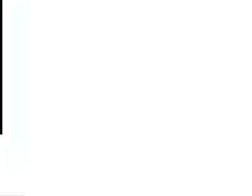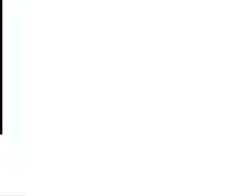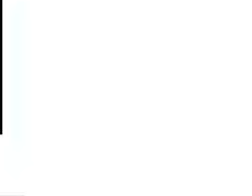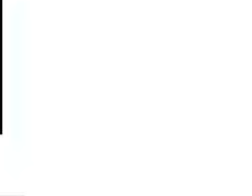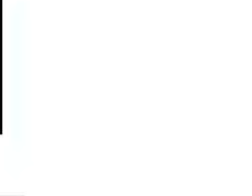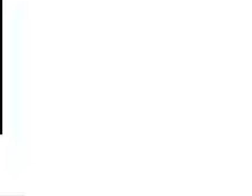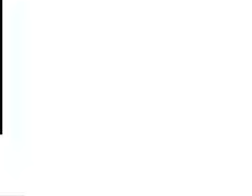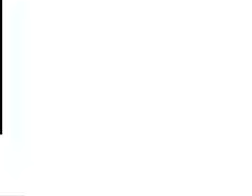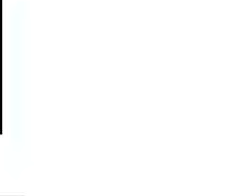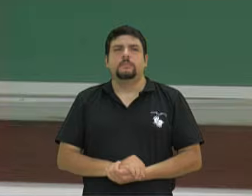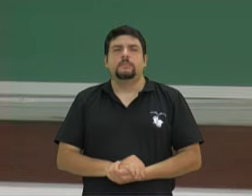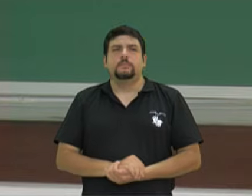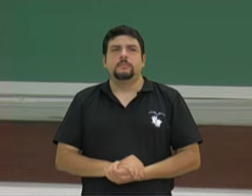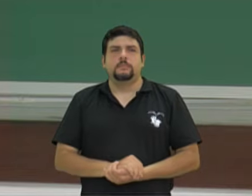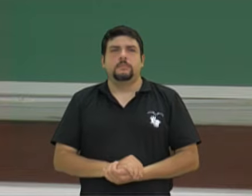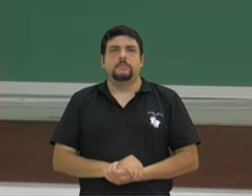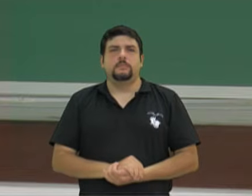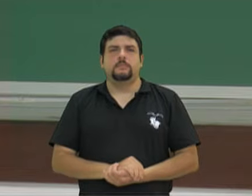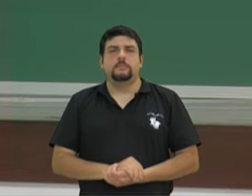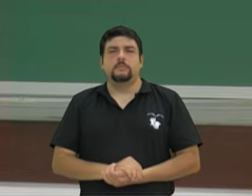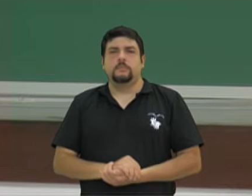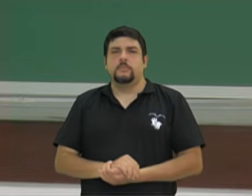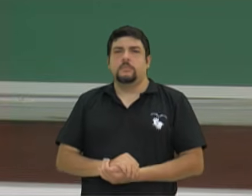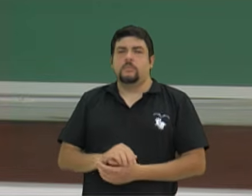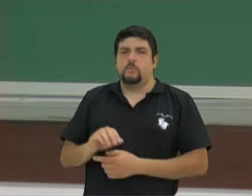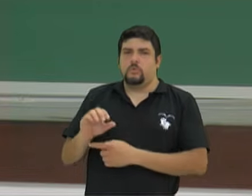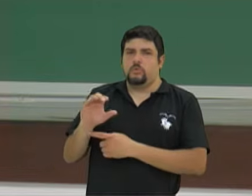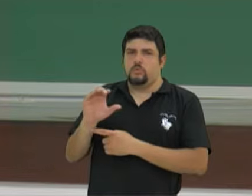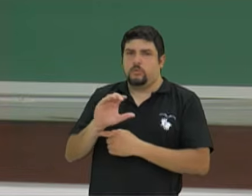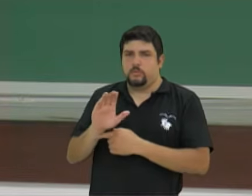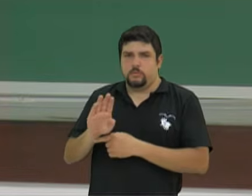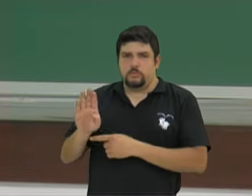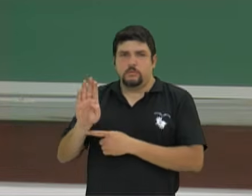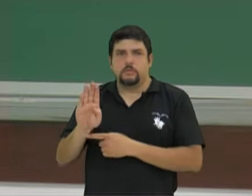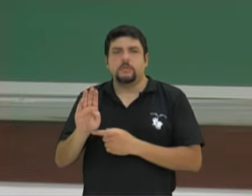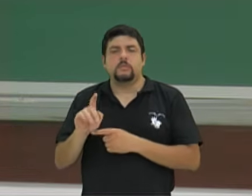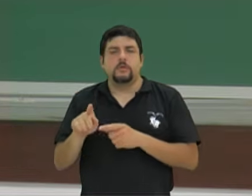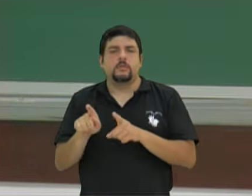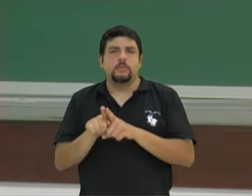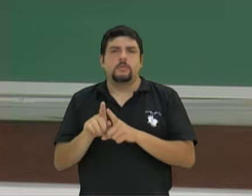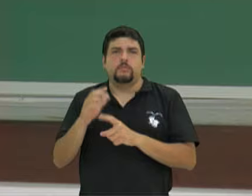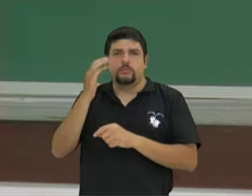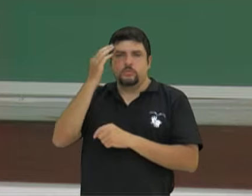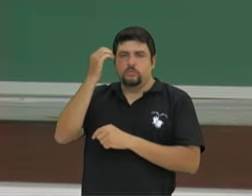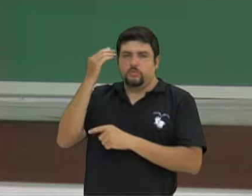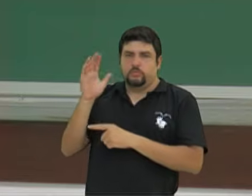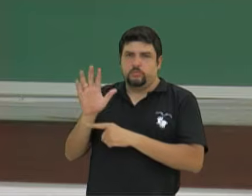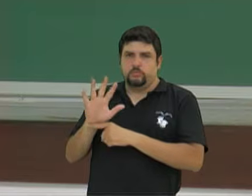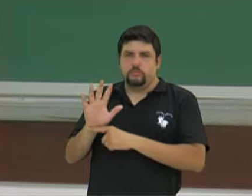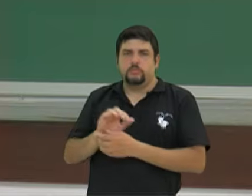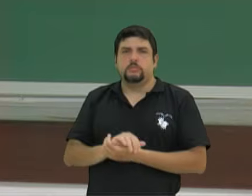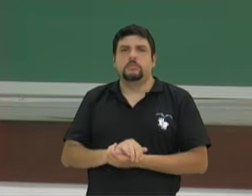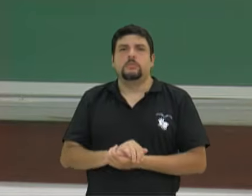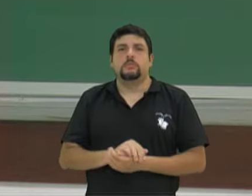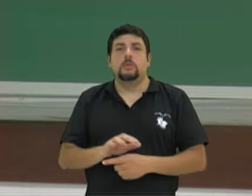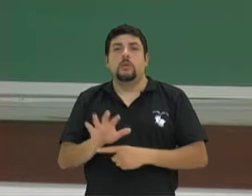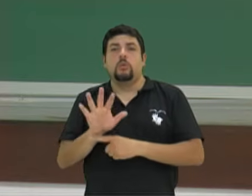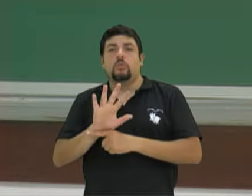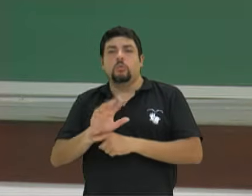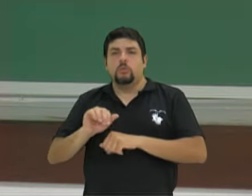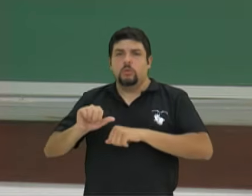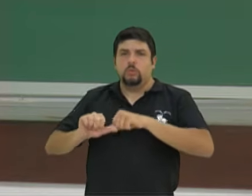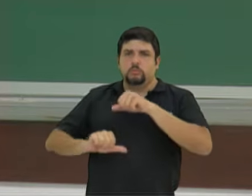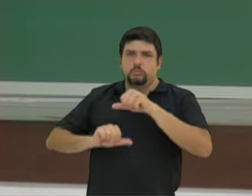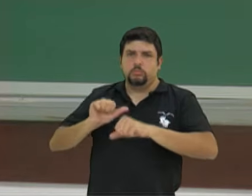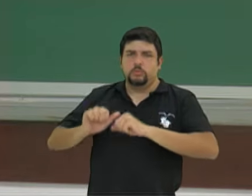O Charles Le Barge, né? Também é outro grande cineasta daquela época, tudo. Então vamos lá. O cinema virou indústria, né? Então a